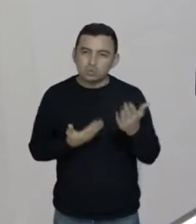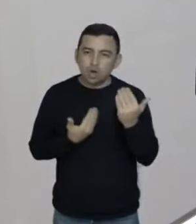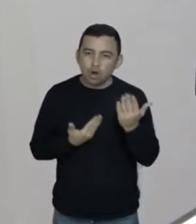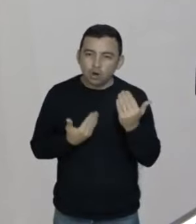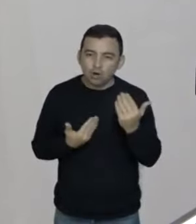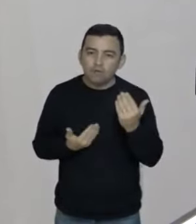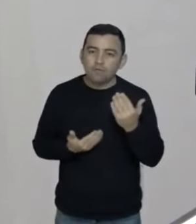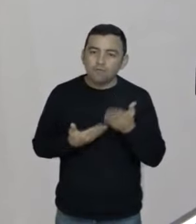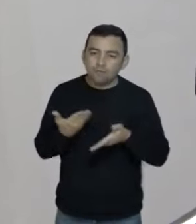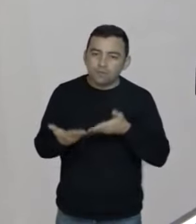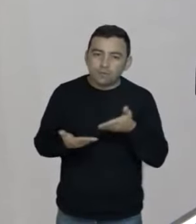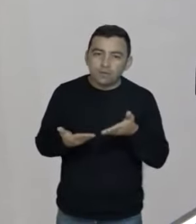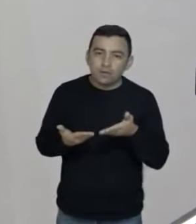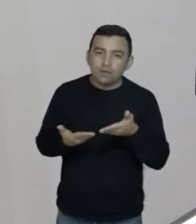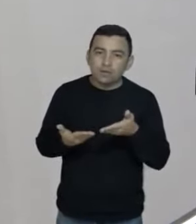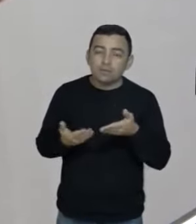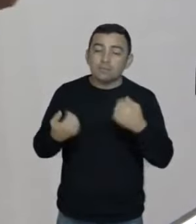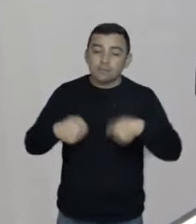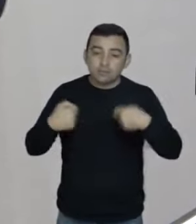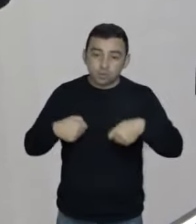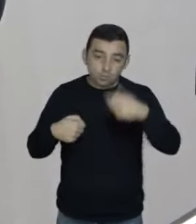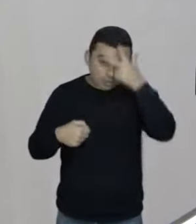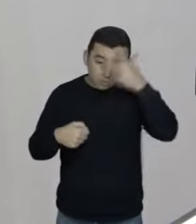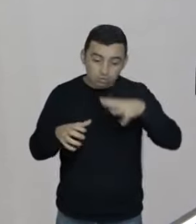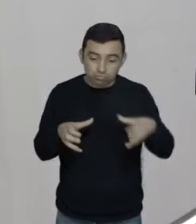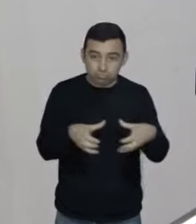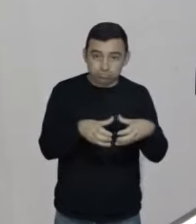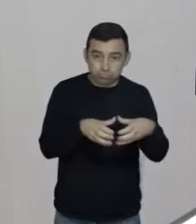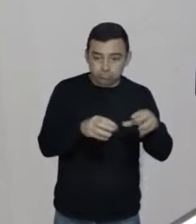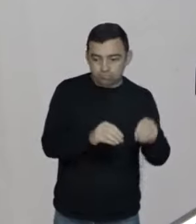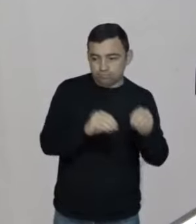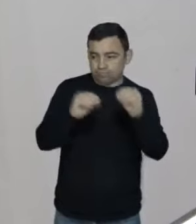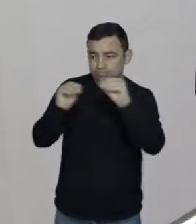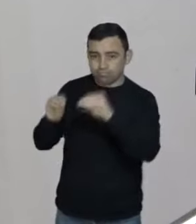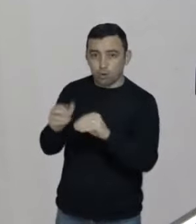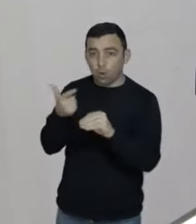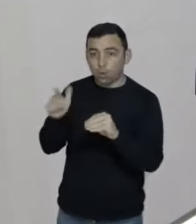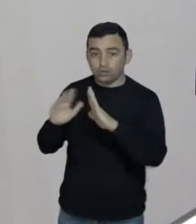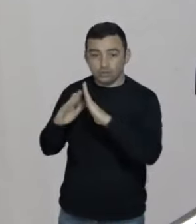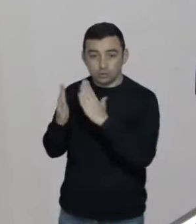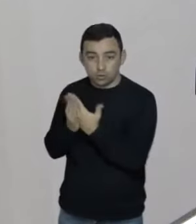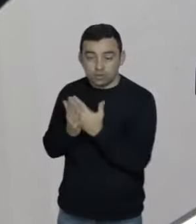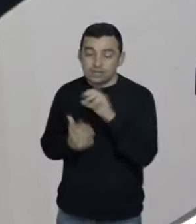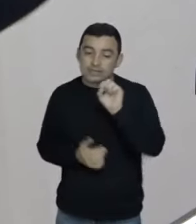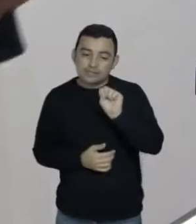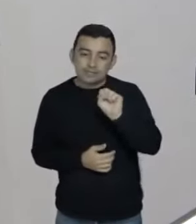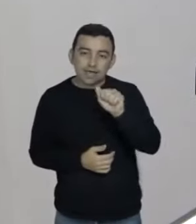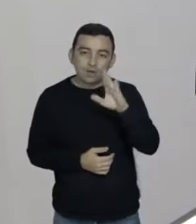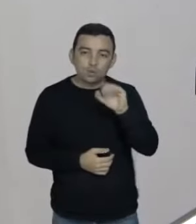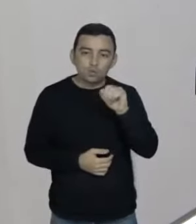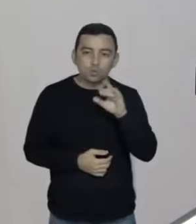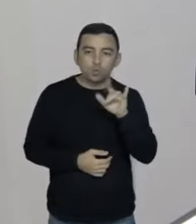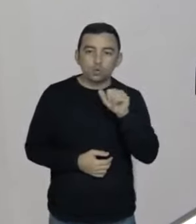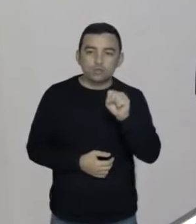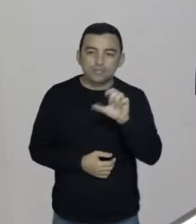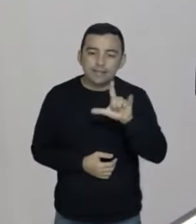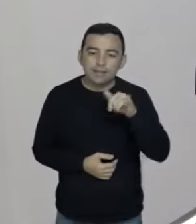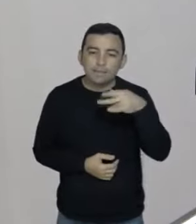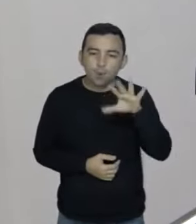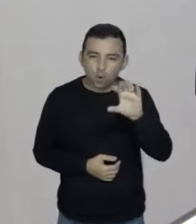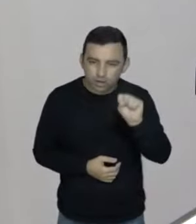atendidos pelo andares escolar foi realocada para uma outra escola no Bairro do Saco dos Limões chamado Escola